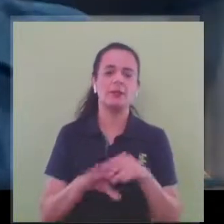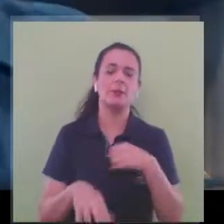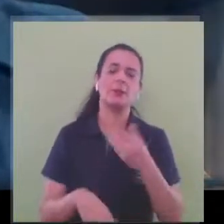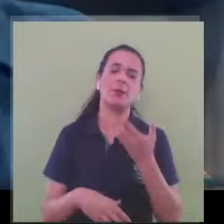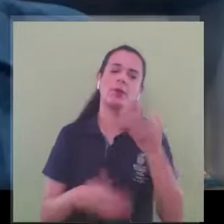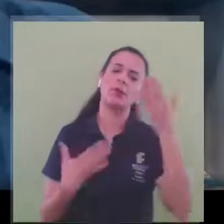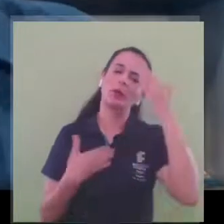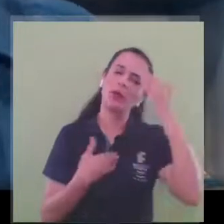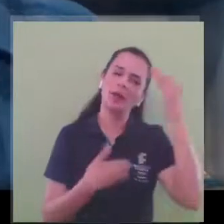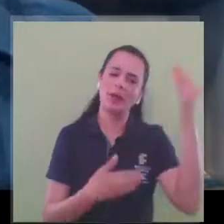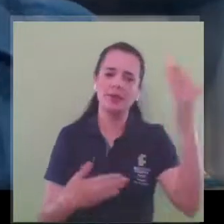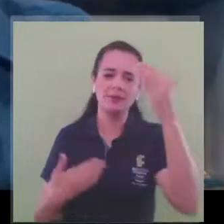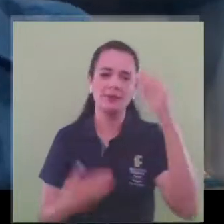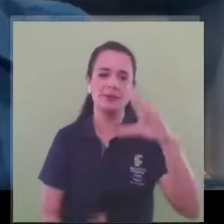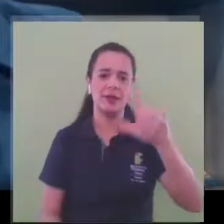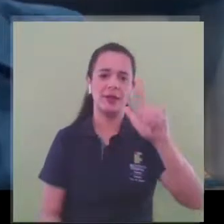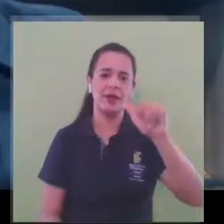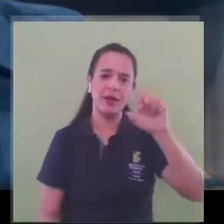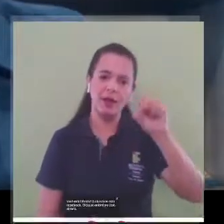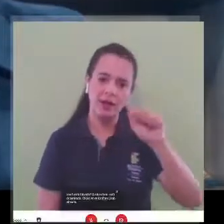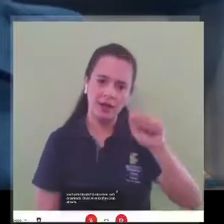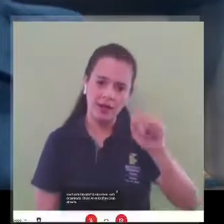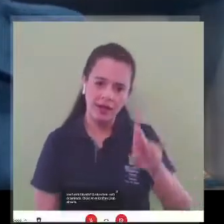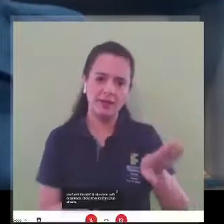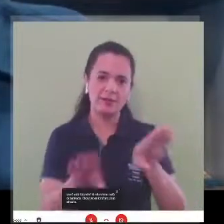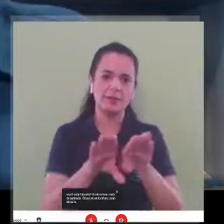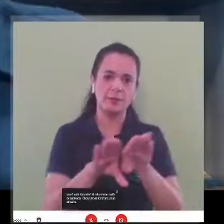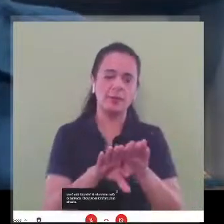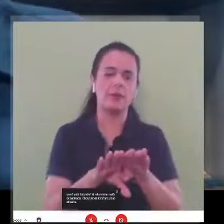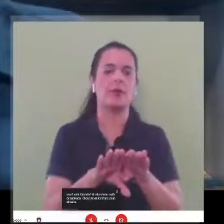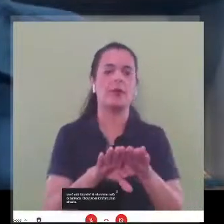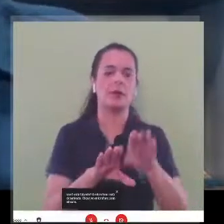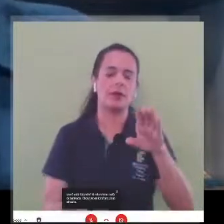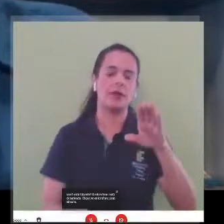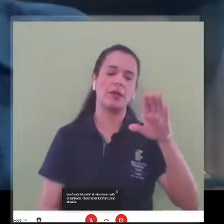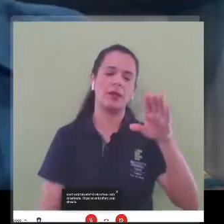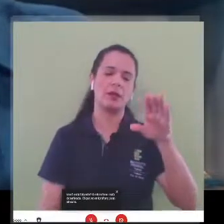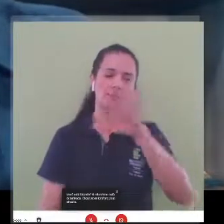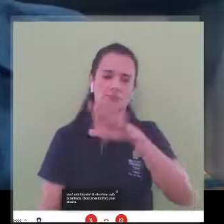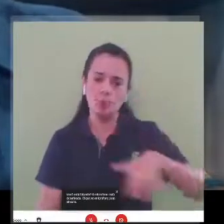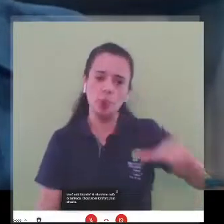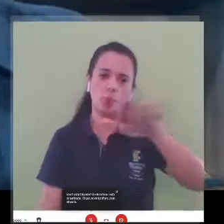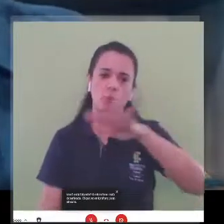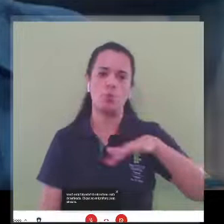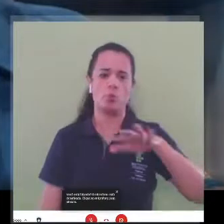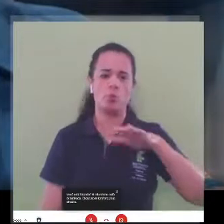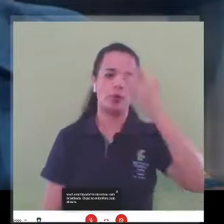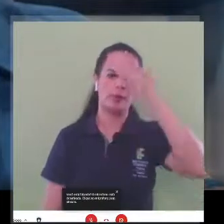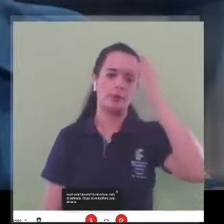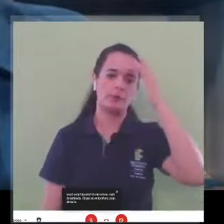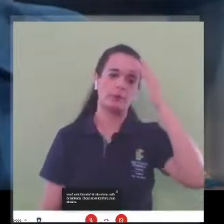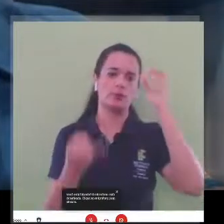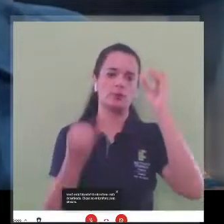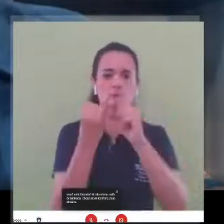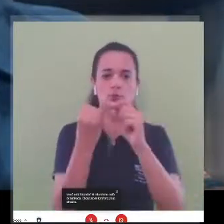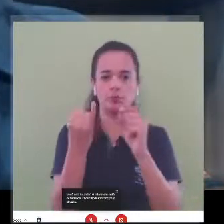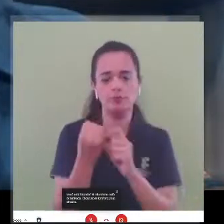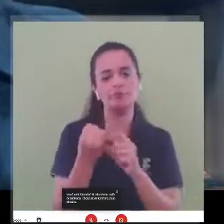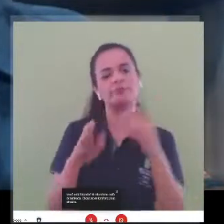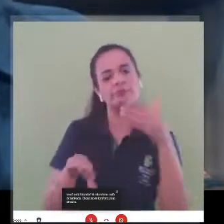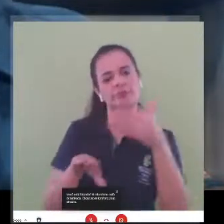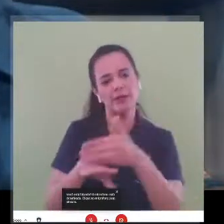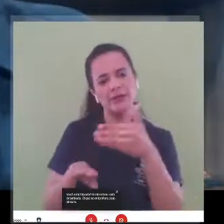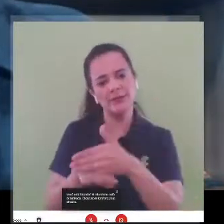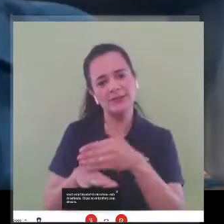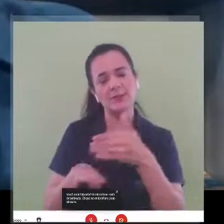Clé verificando aqui essa palestra, todos que estão